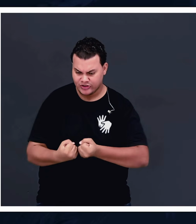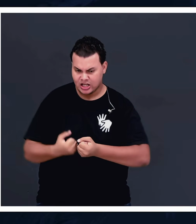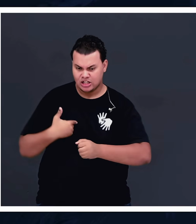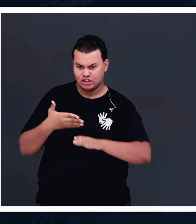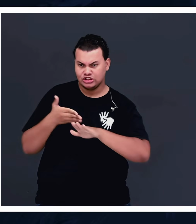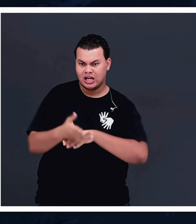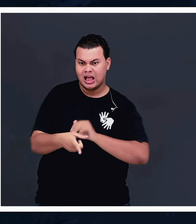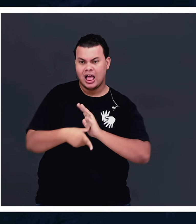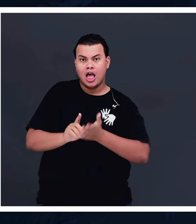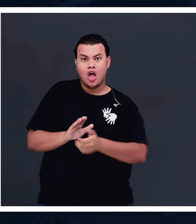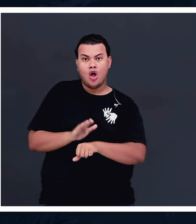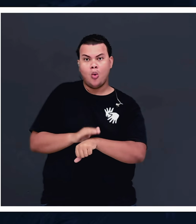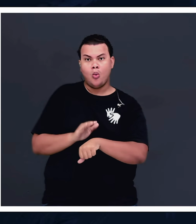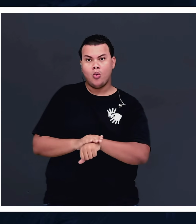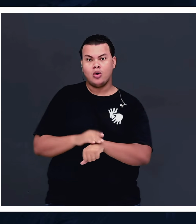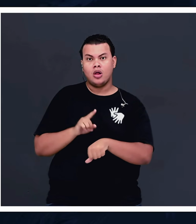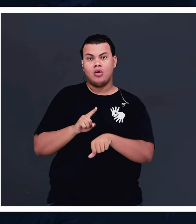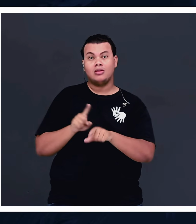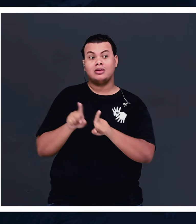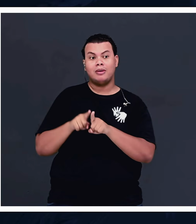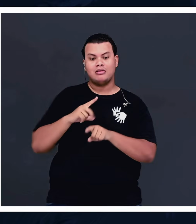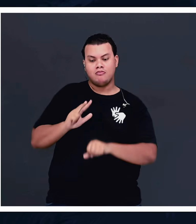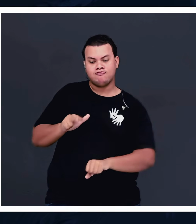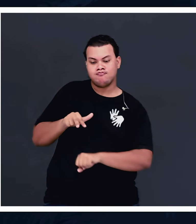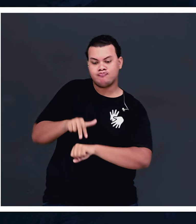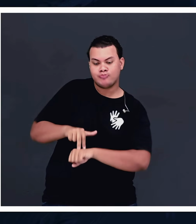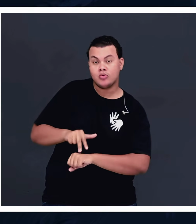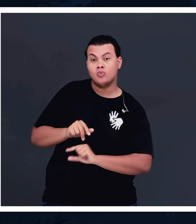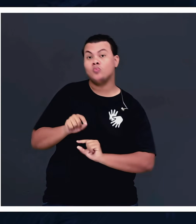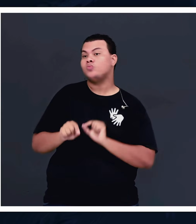do horário, é estar com atitude